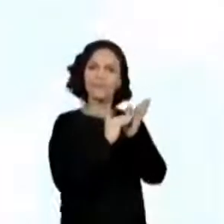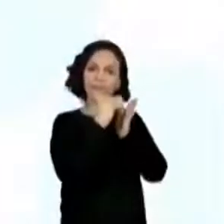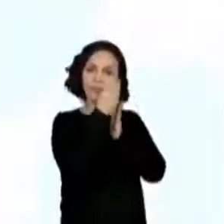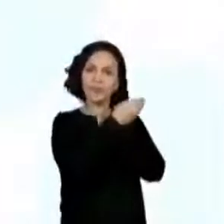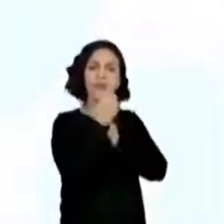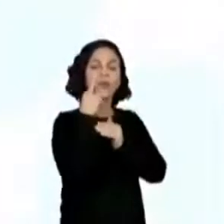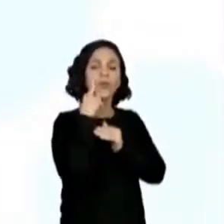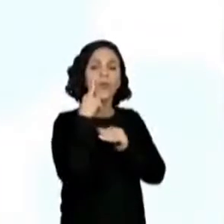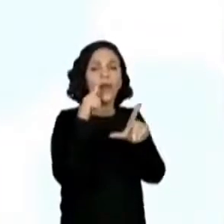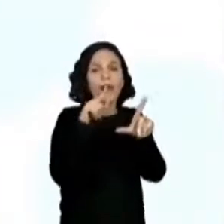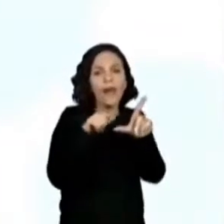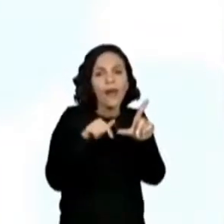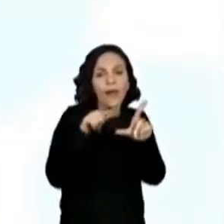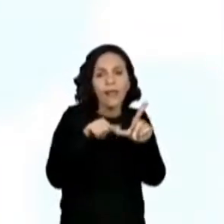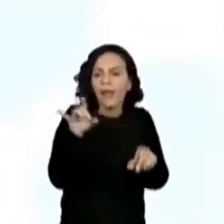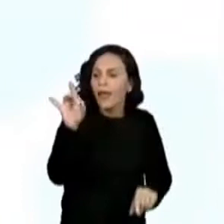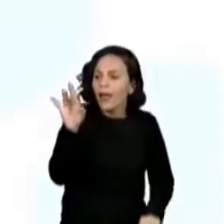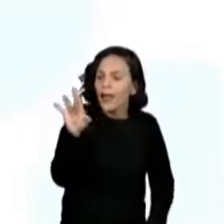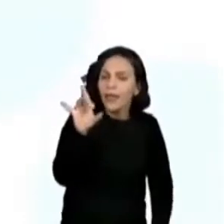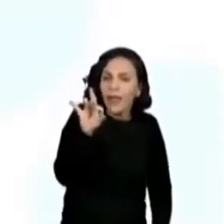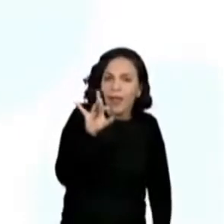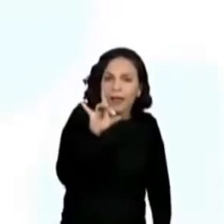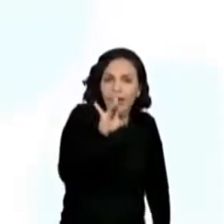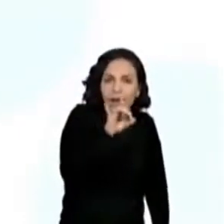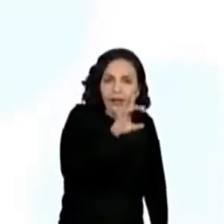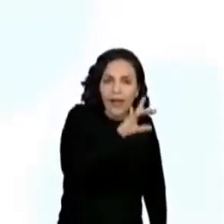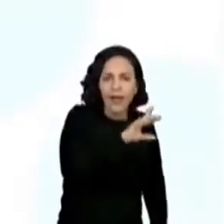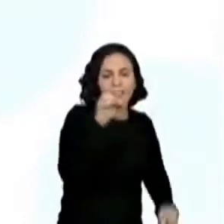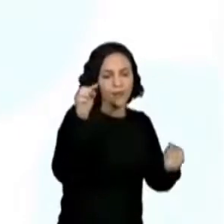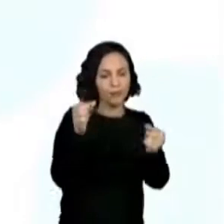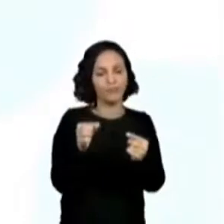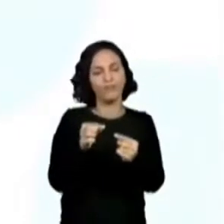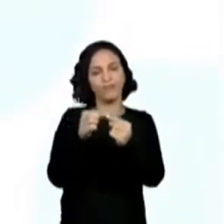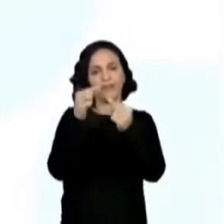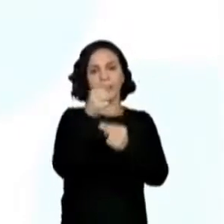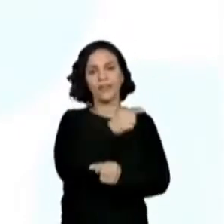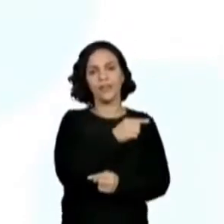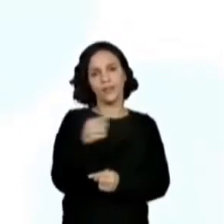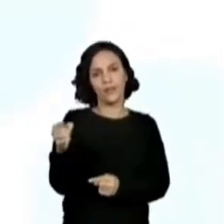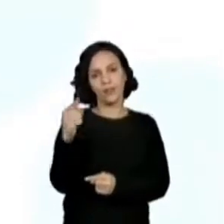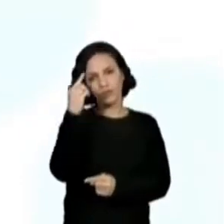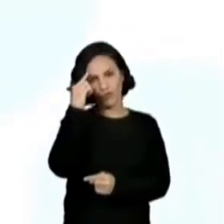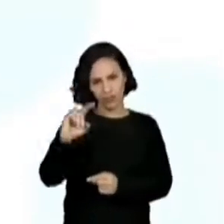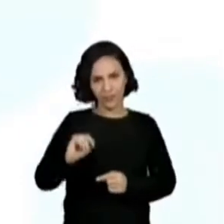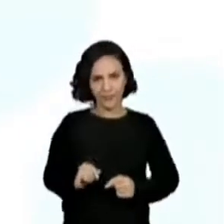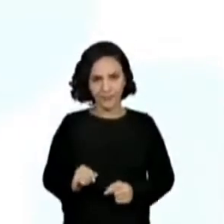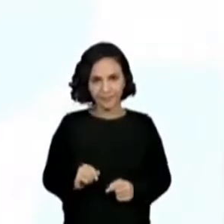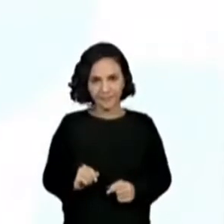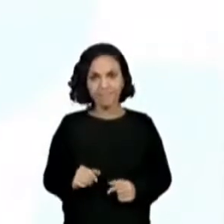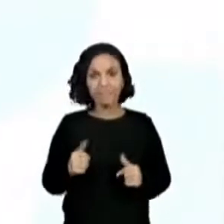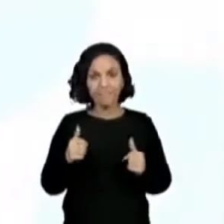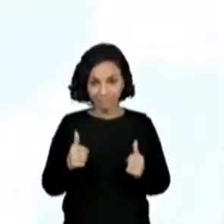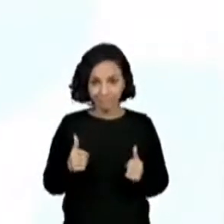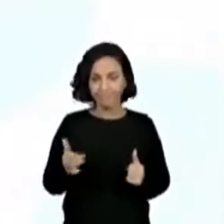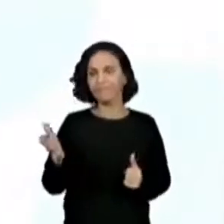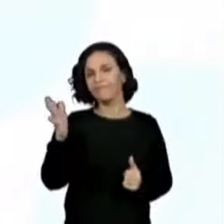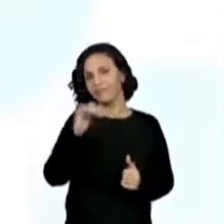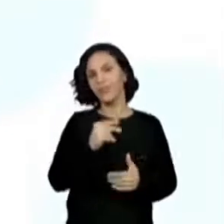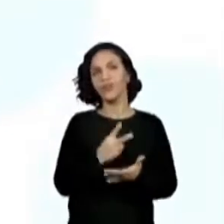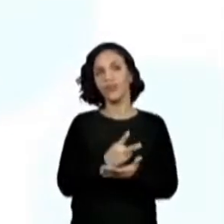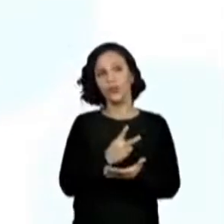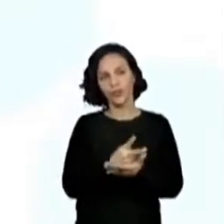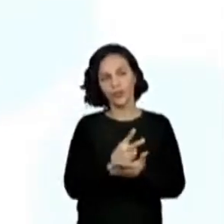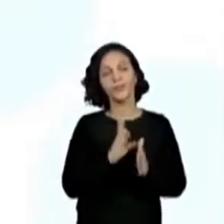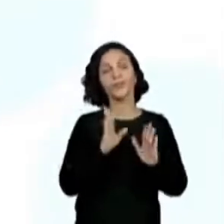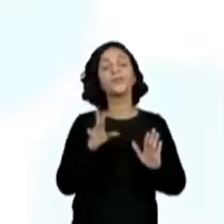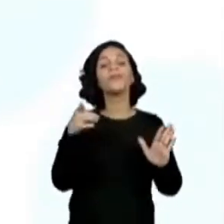aqui, ó, os dias da semana. Então, vamos voltar lá na questão para a gente continuar. Em